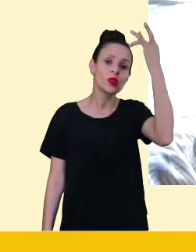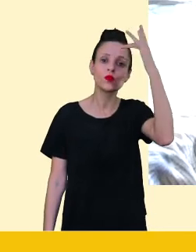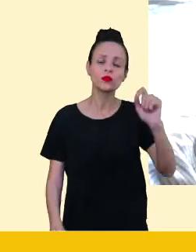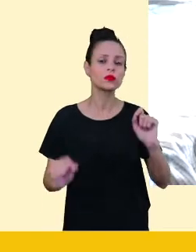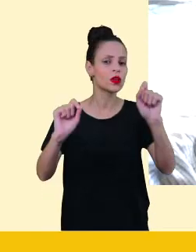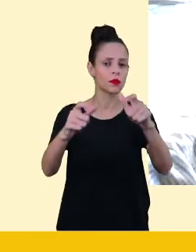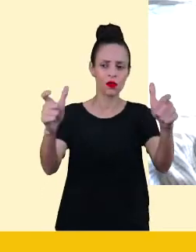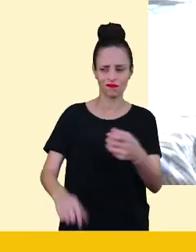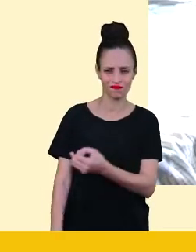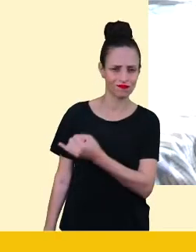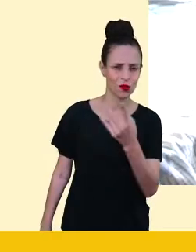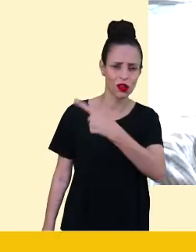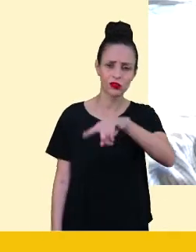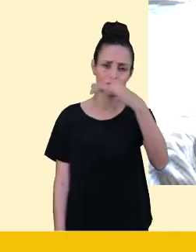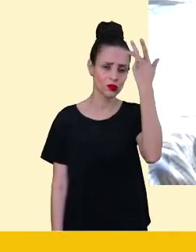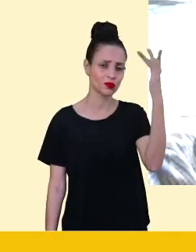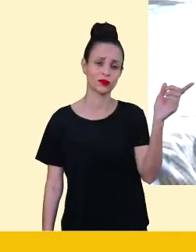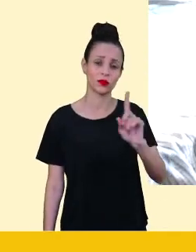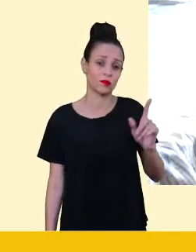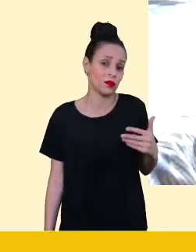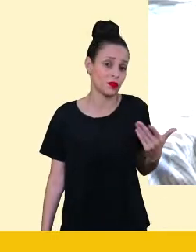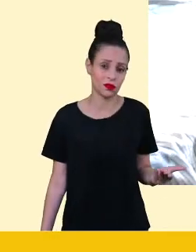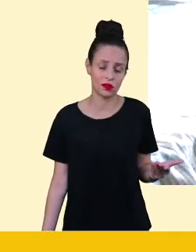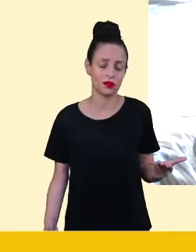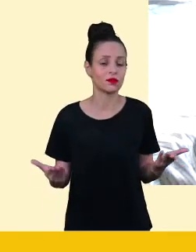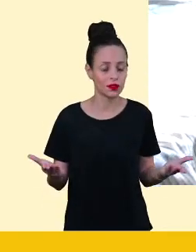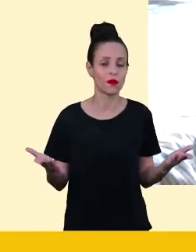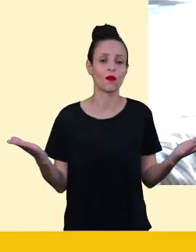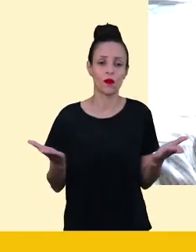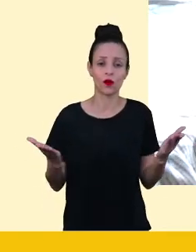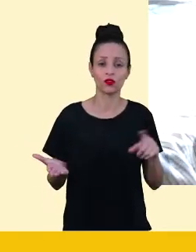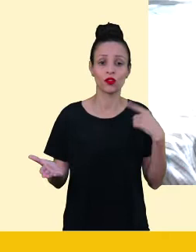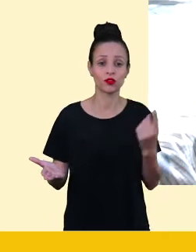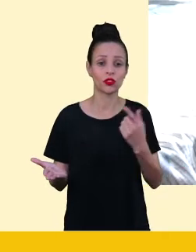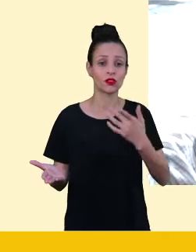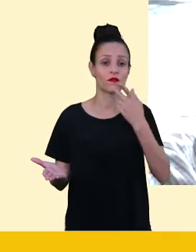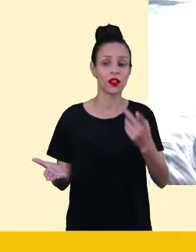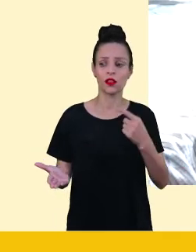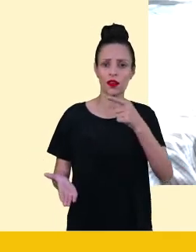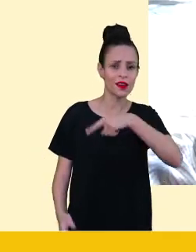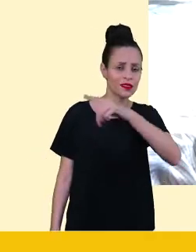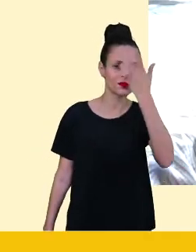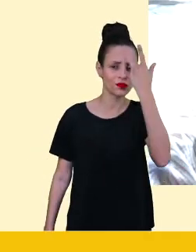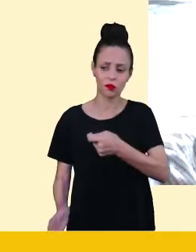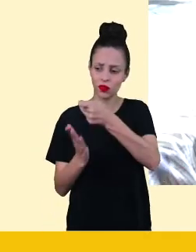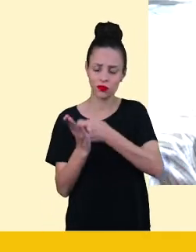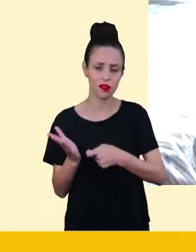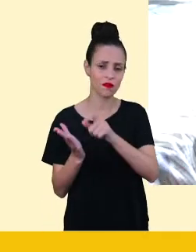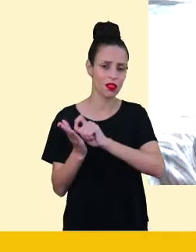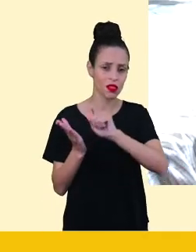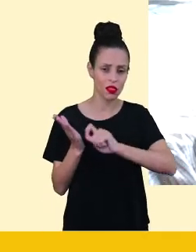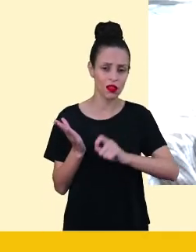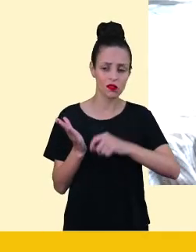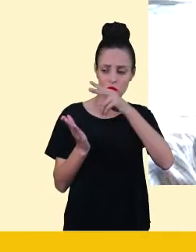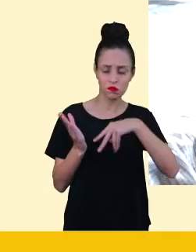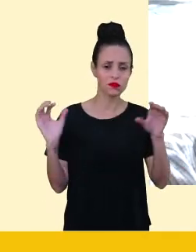assim, muitos deles, né? Tipo assim, igual o Edivaldo falou, não sabiam escrever e o